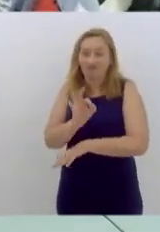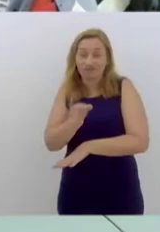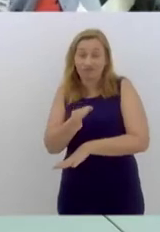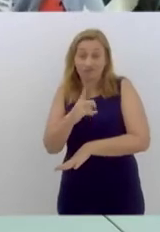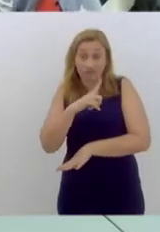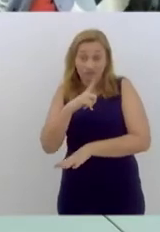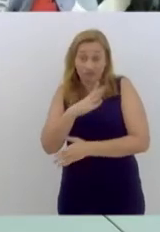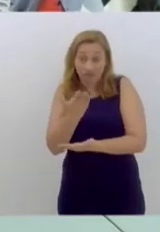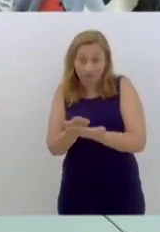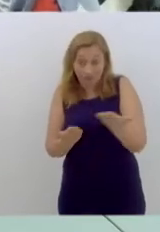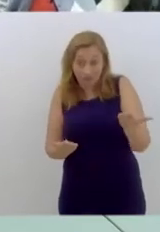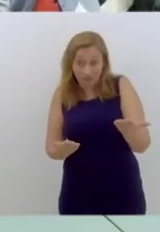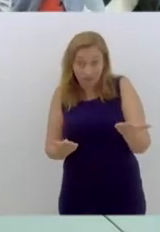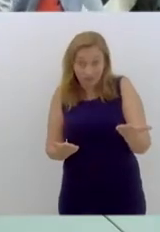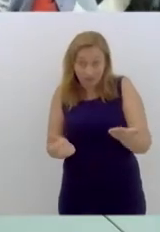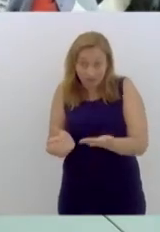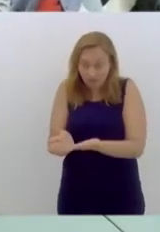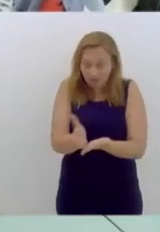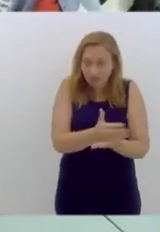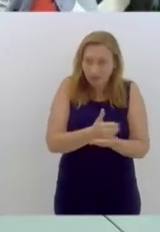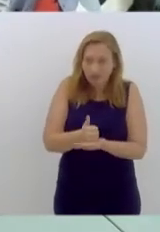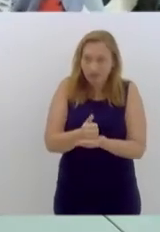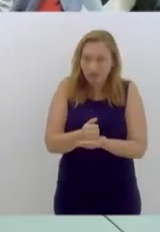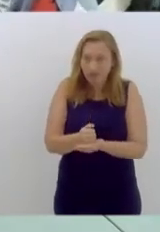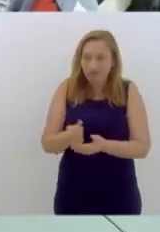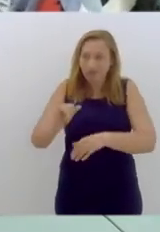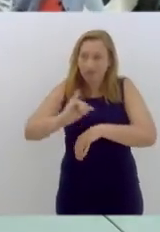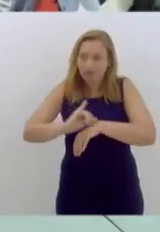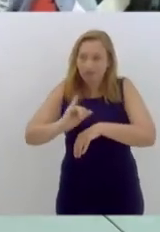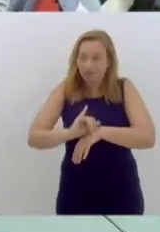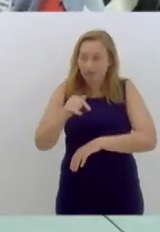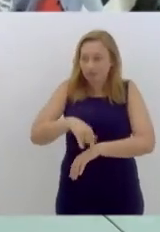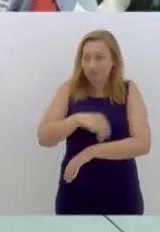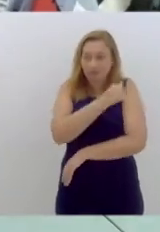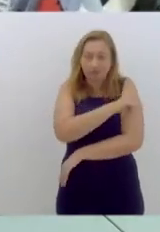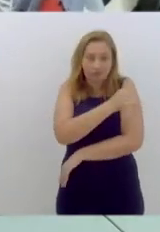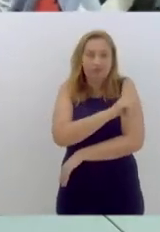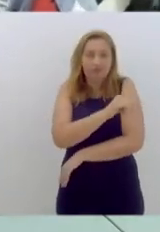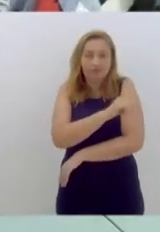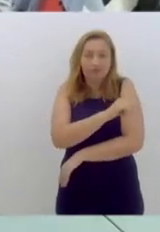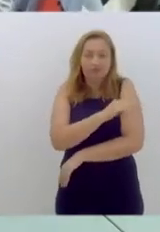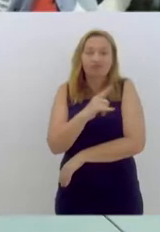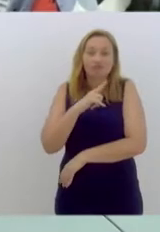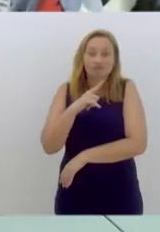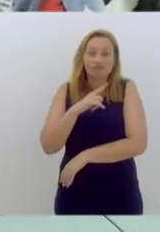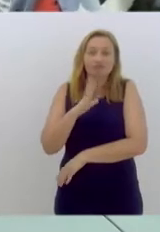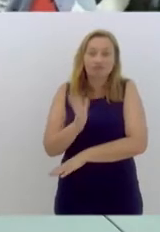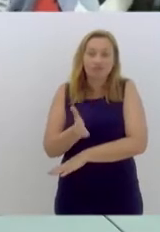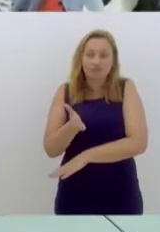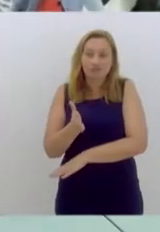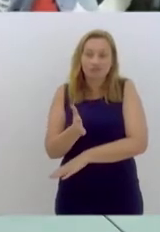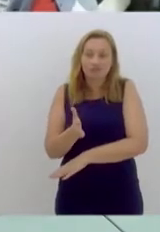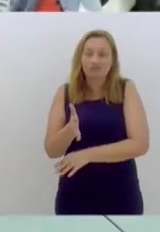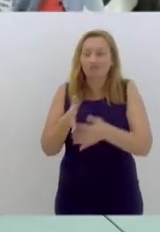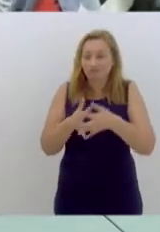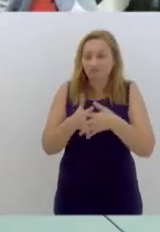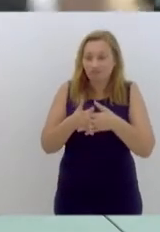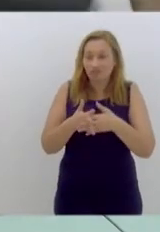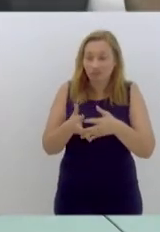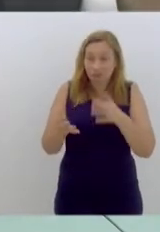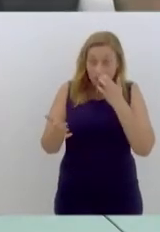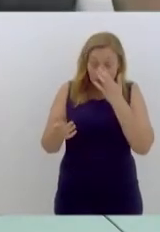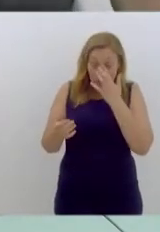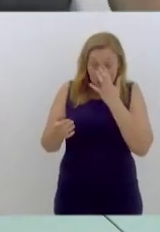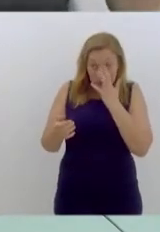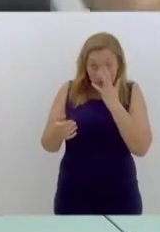uma perda de arrecadação por parte das capitais, que aqui no Rio de Janeiro, por ter tido essa jabuticaba por